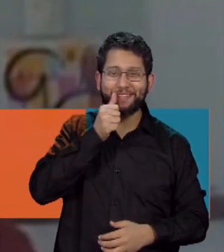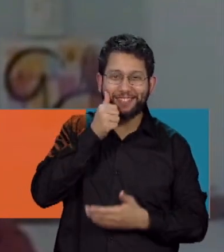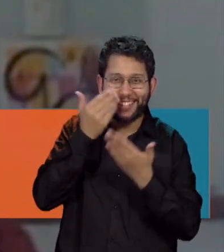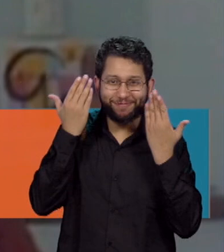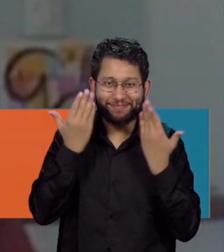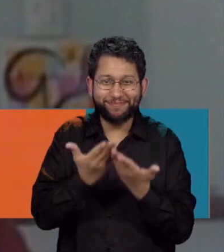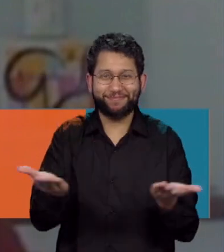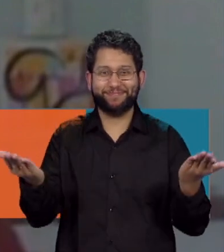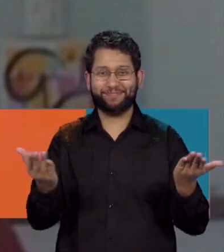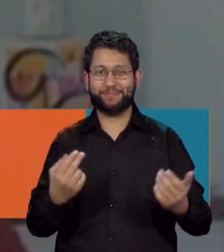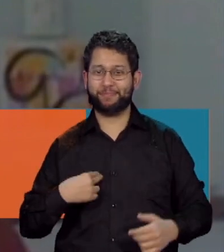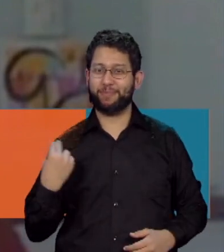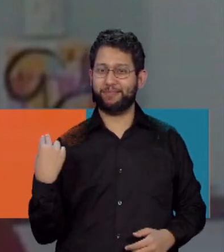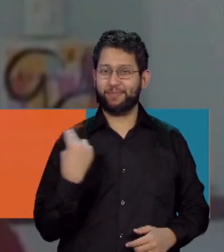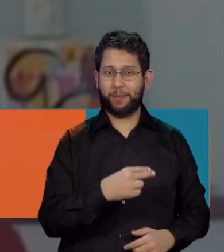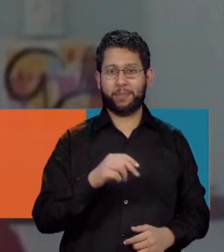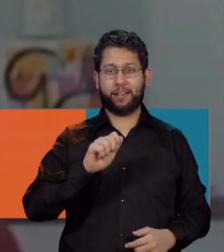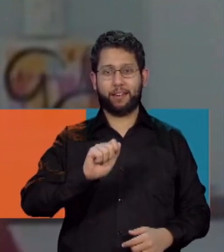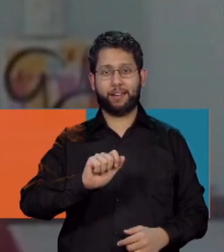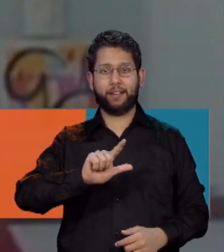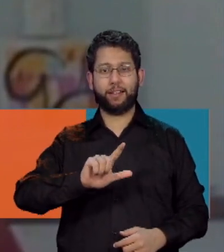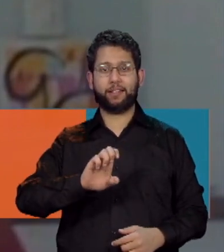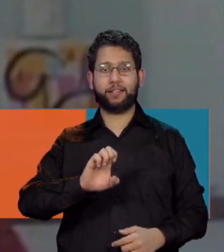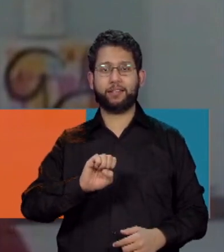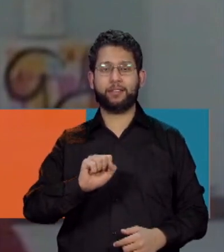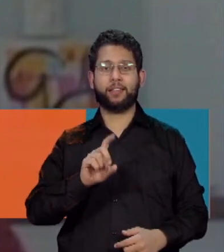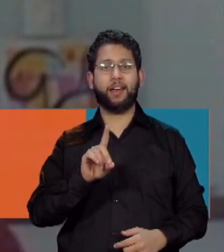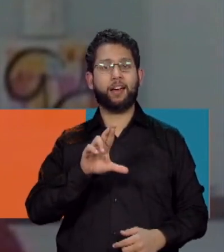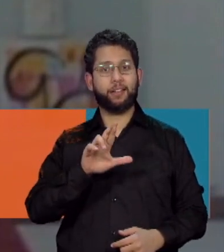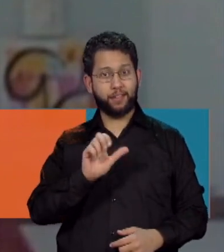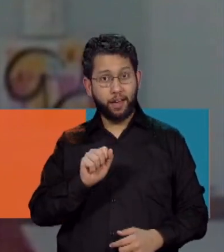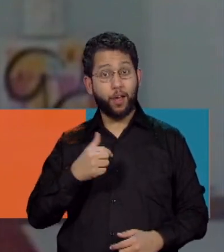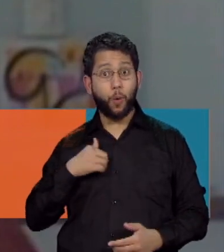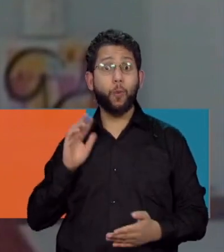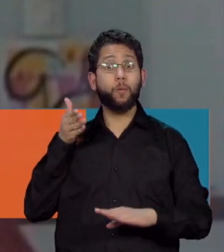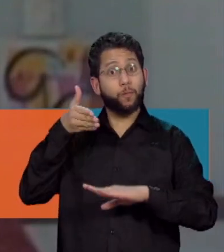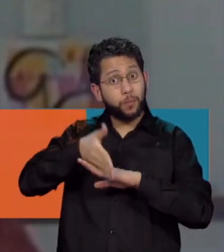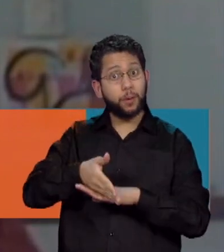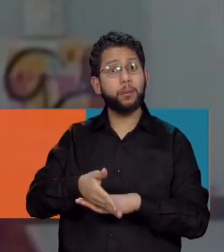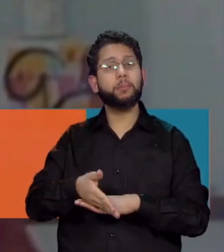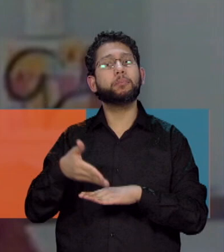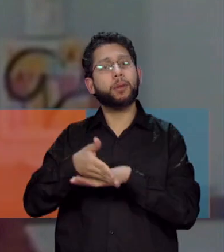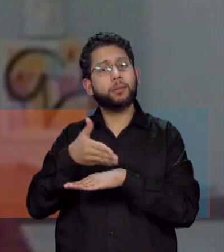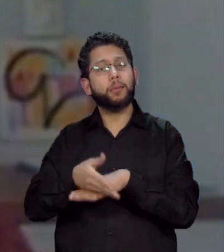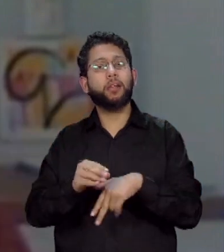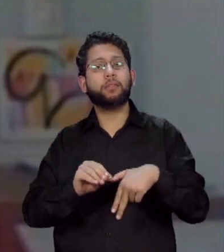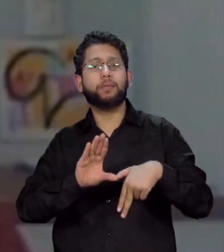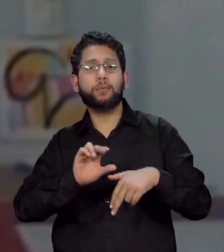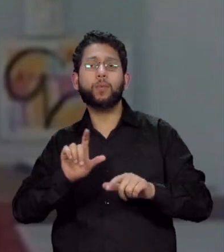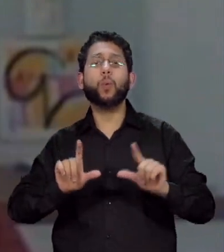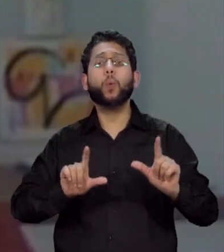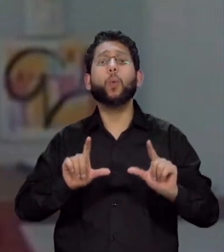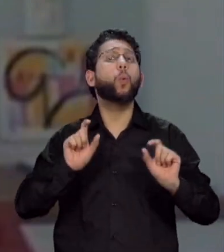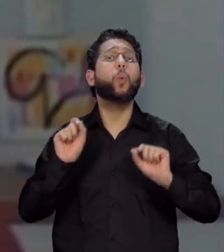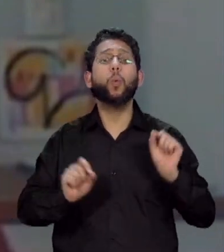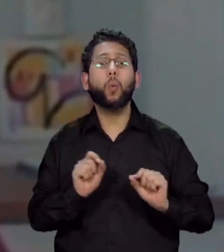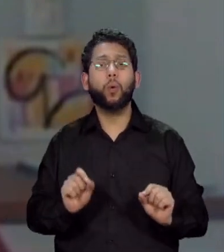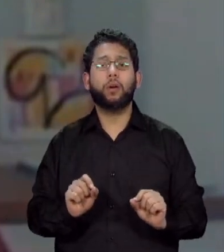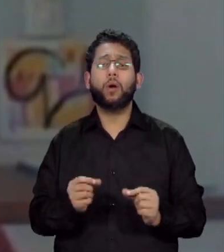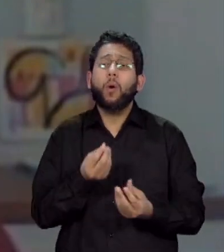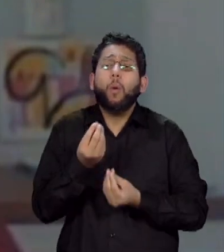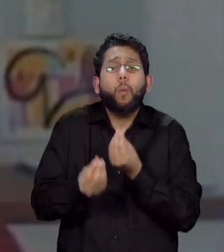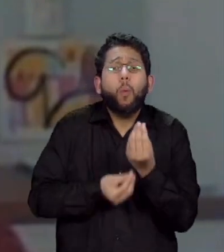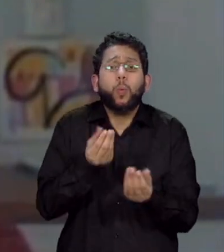na altura dos ombros. Traja uma blusa rosa de gola alta, óculos de armação quadrada e lilás e fones de ouvido. Está diante de uma parede com armários